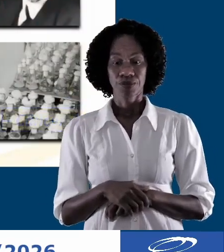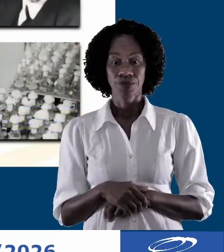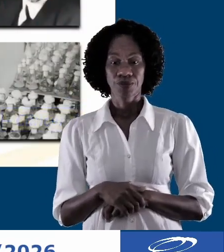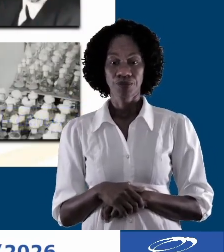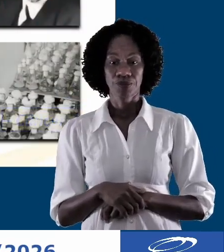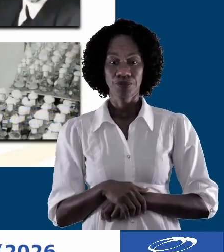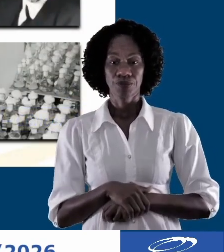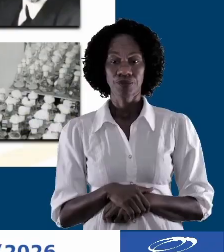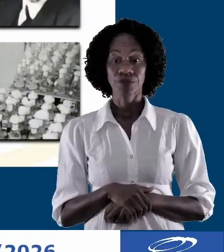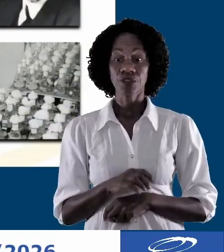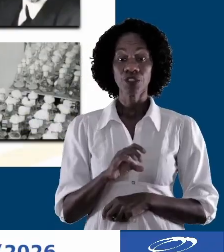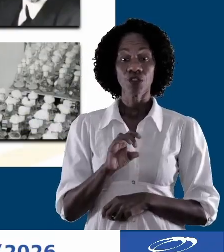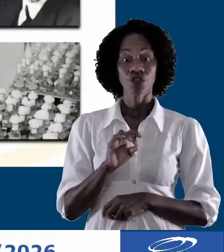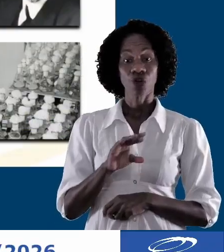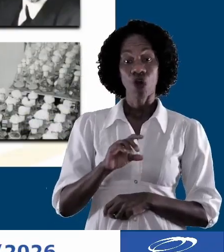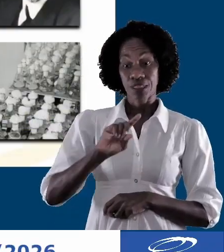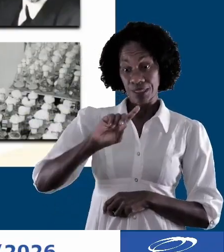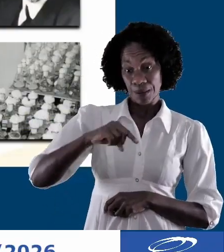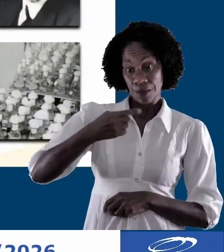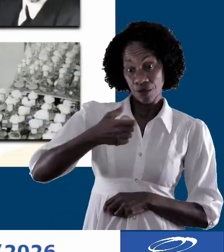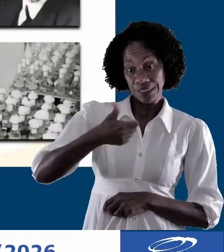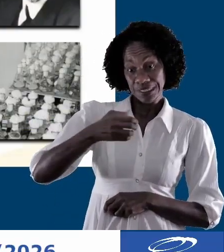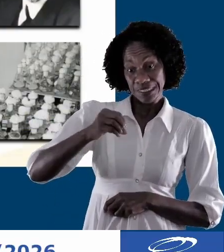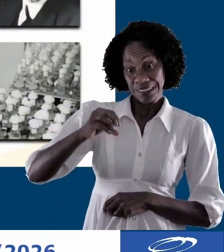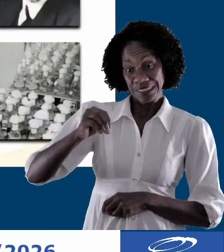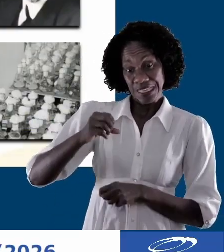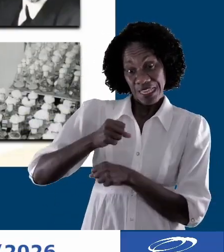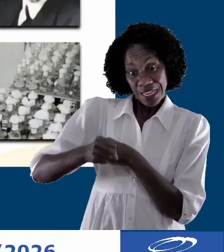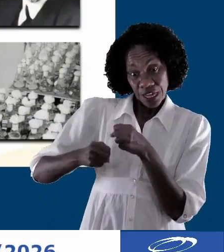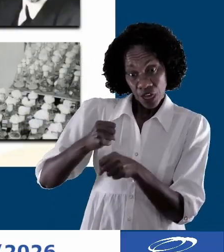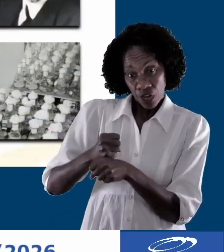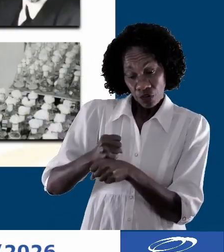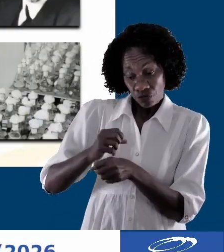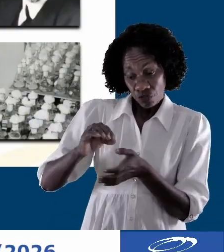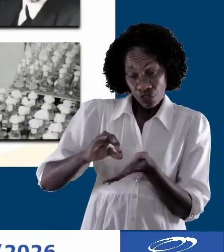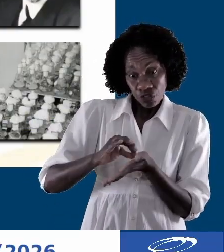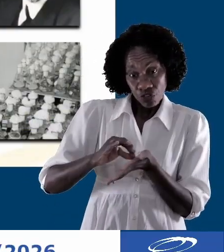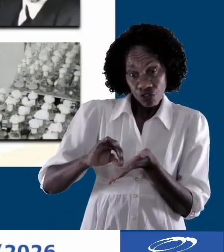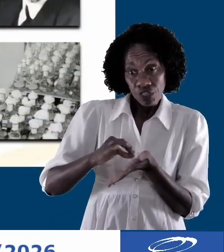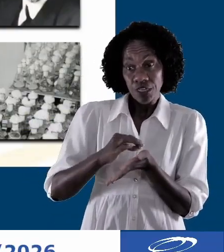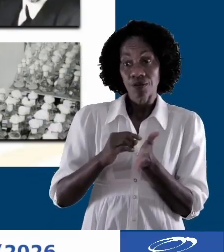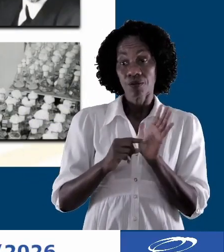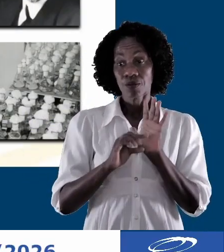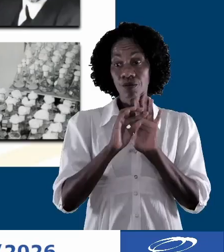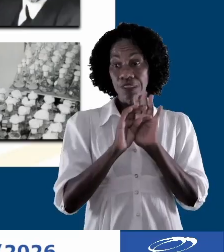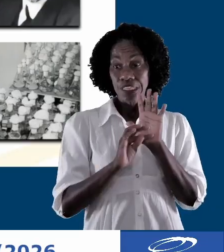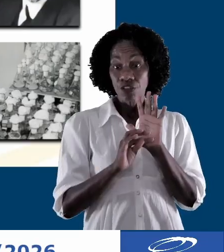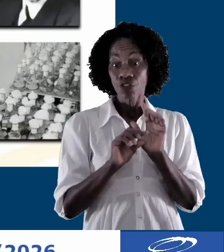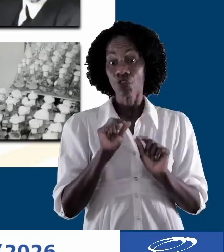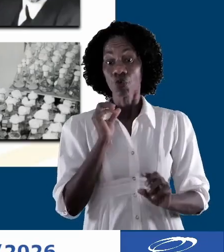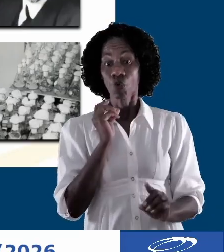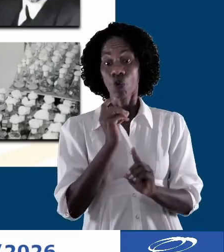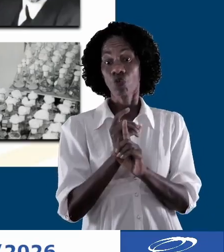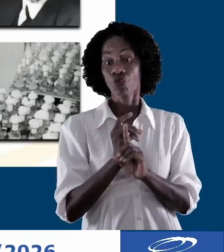E só quase 100 anos depois que o Pote descreveu o mal de Pote, que foi identificada a bactéria. Na década